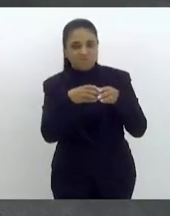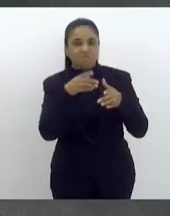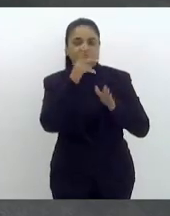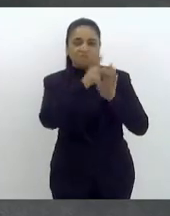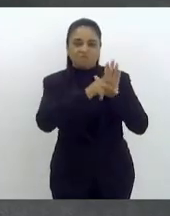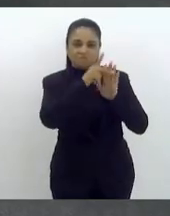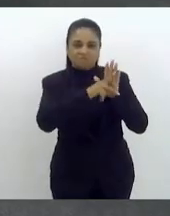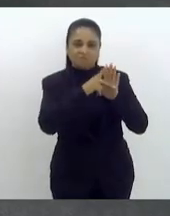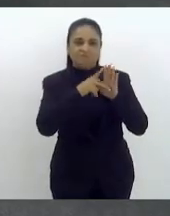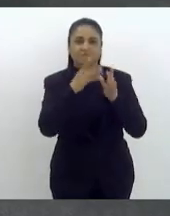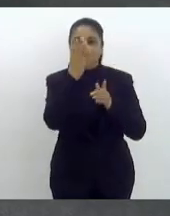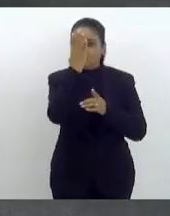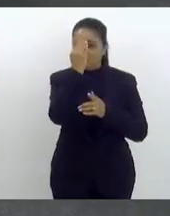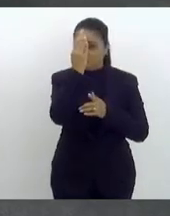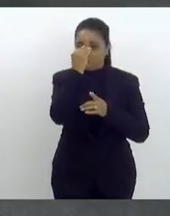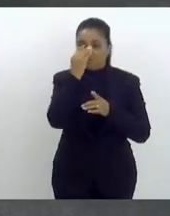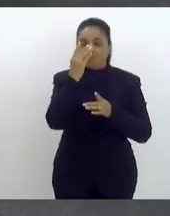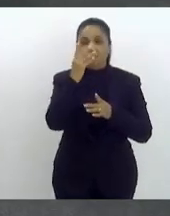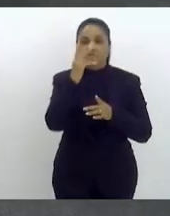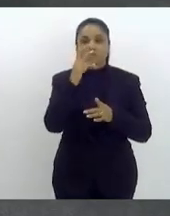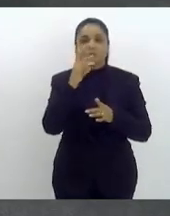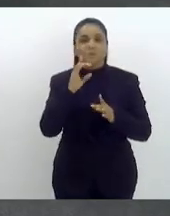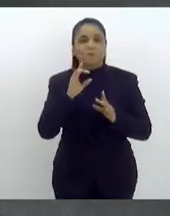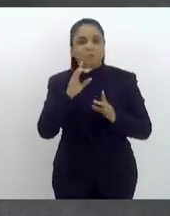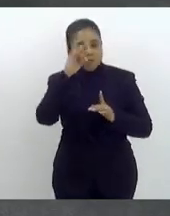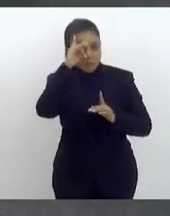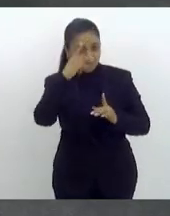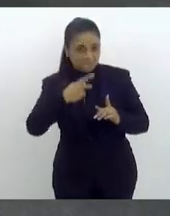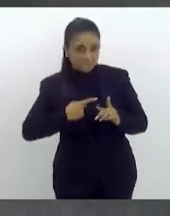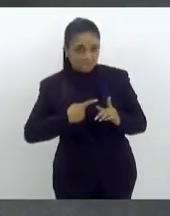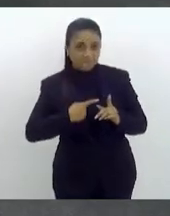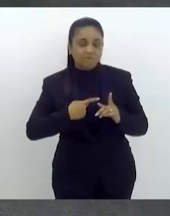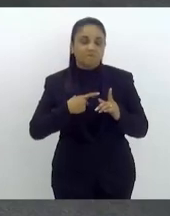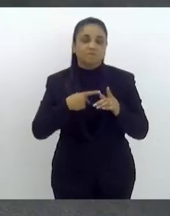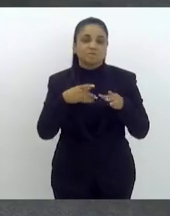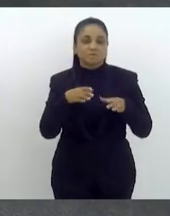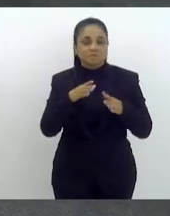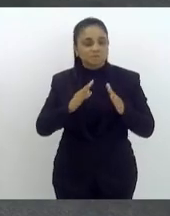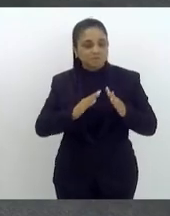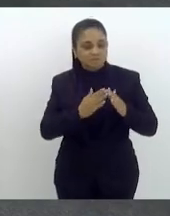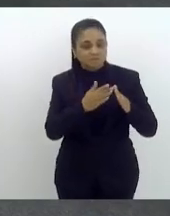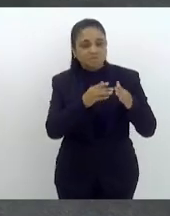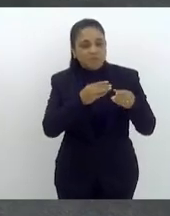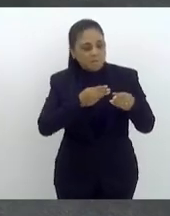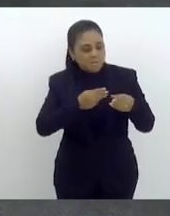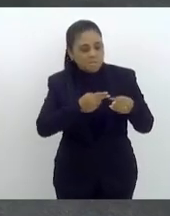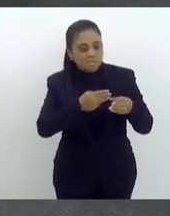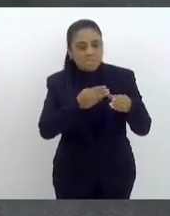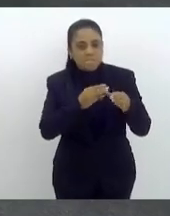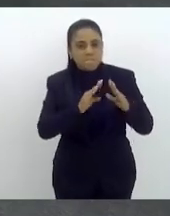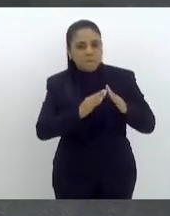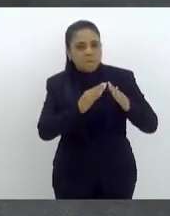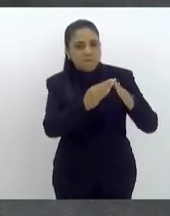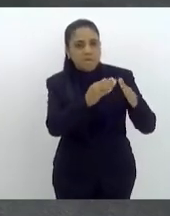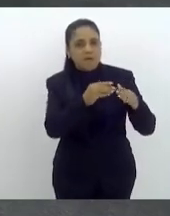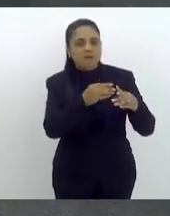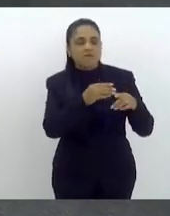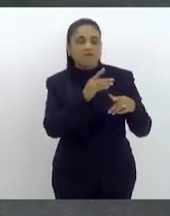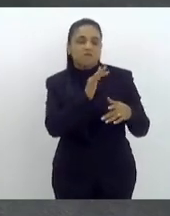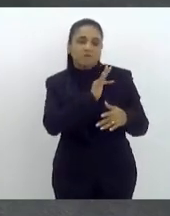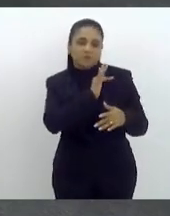Independentes sobretudo fotógrafos da Baixada Fluminense que se viram muito prejudicados pela pandemia de